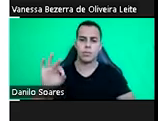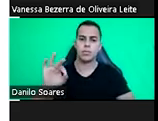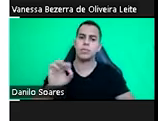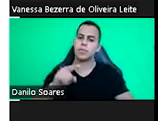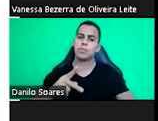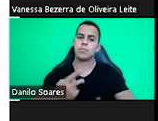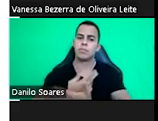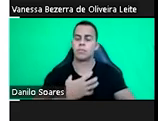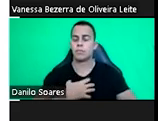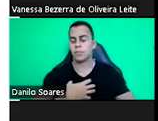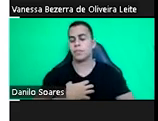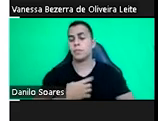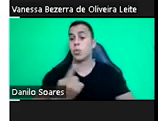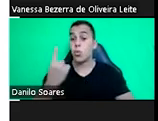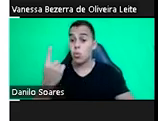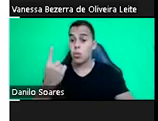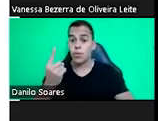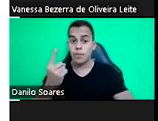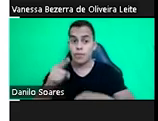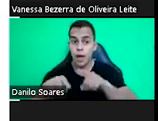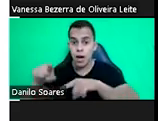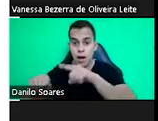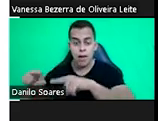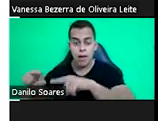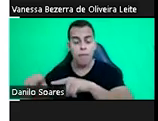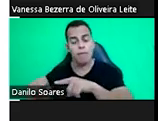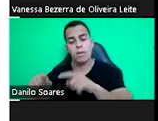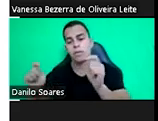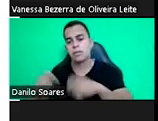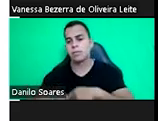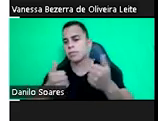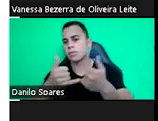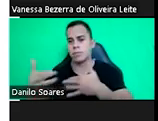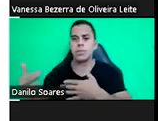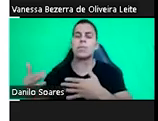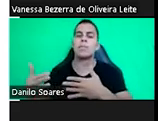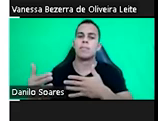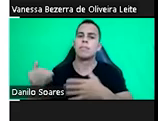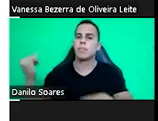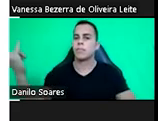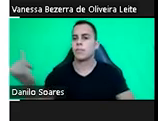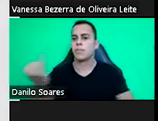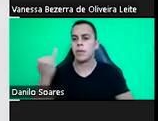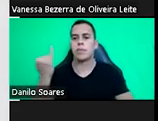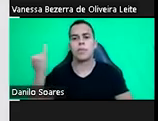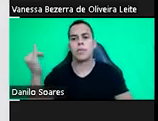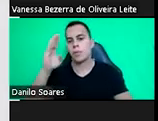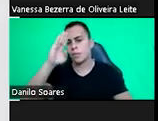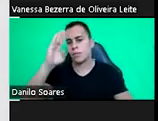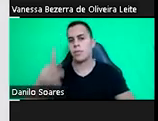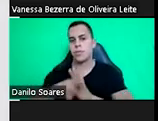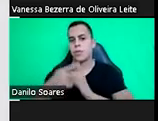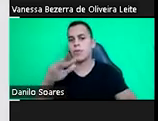uma única variável vai ser capaz de explicar uma parcela bastante importante do